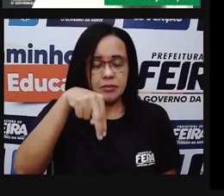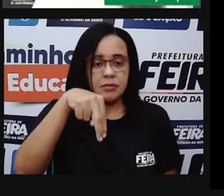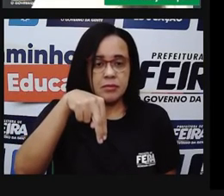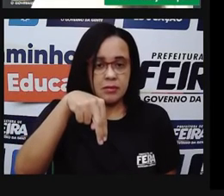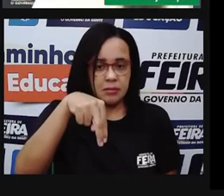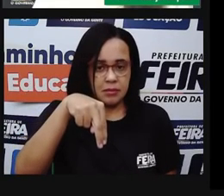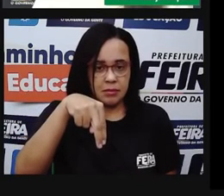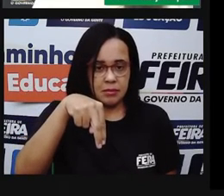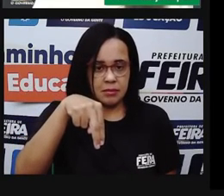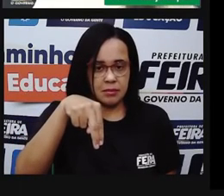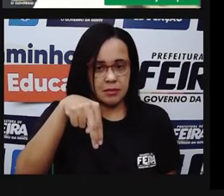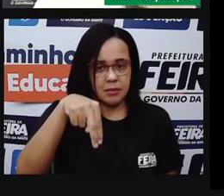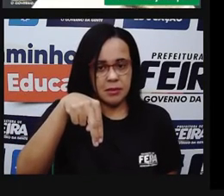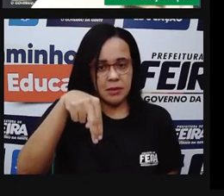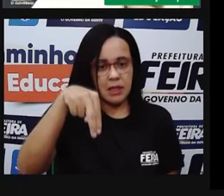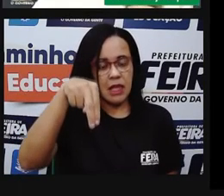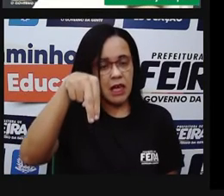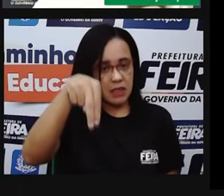Então,